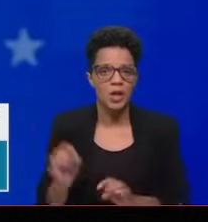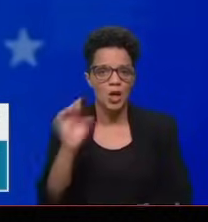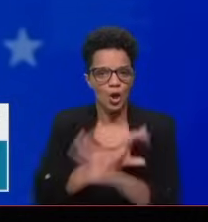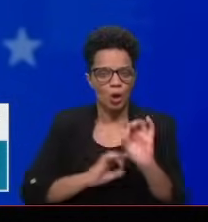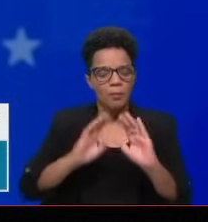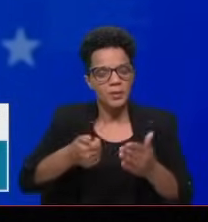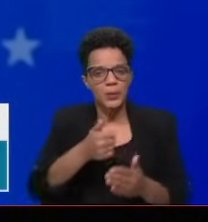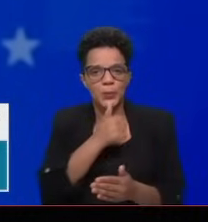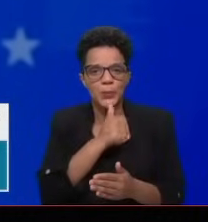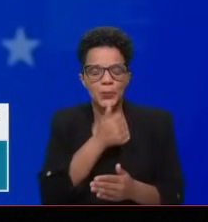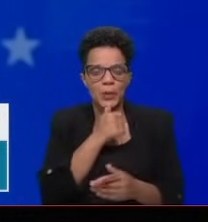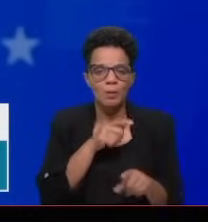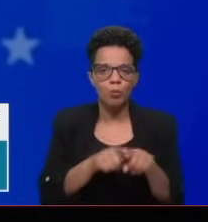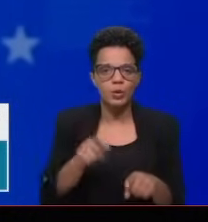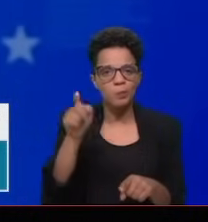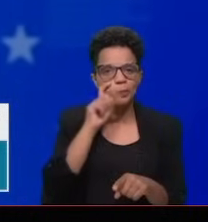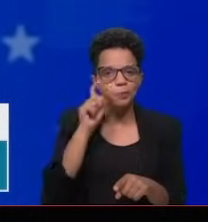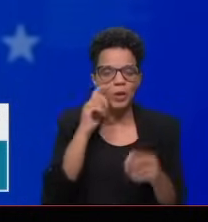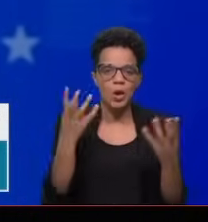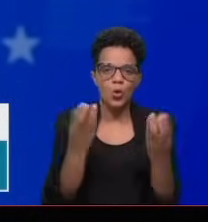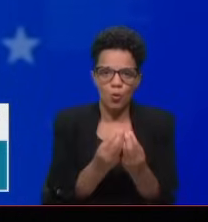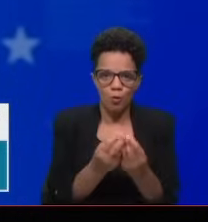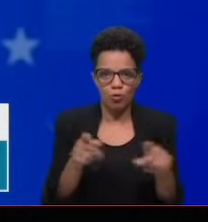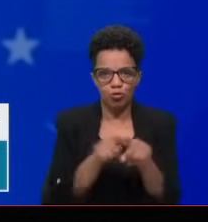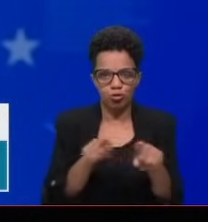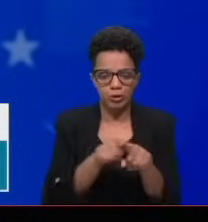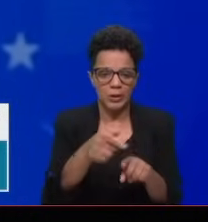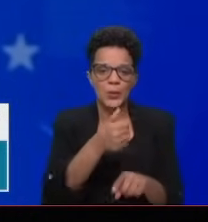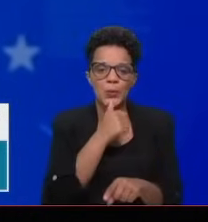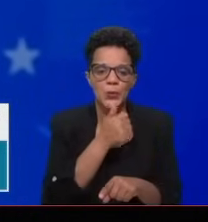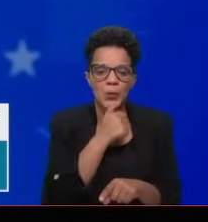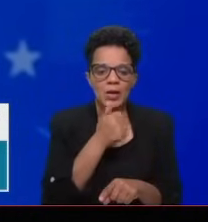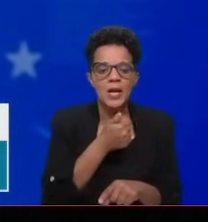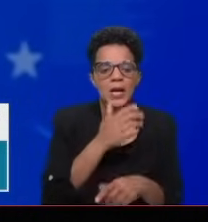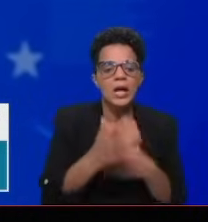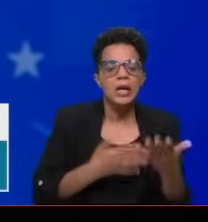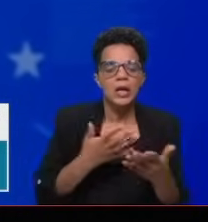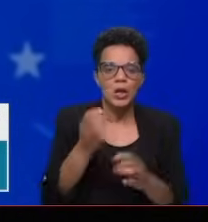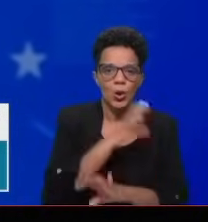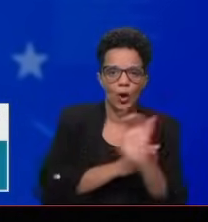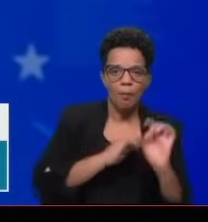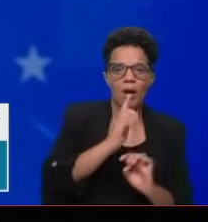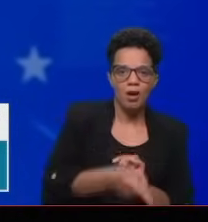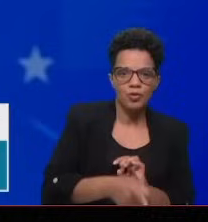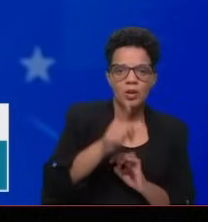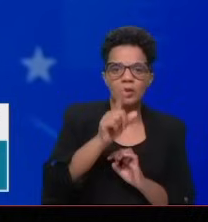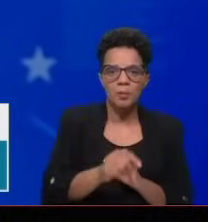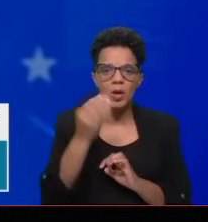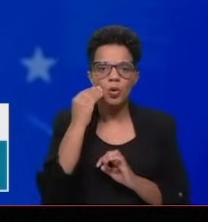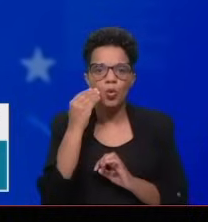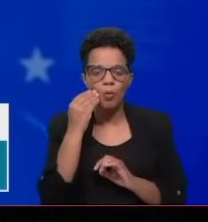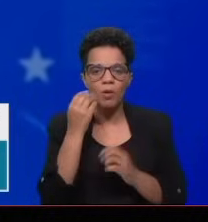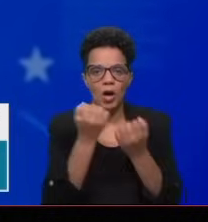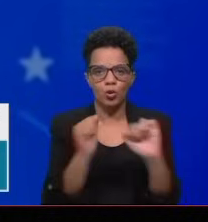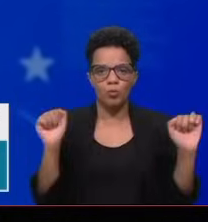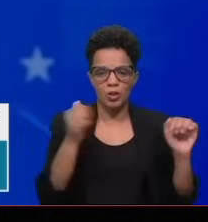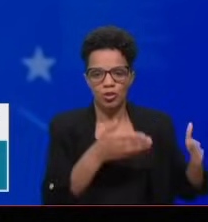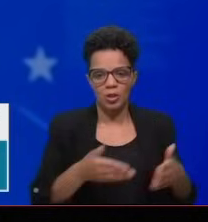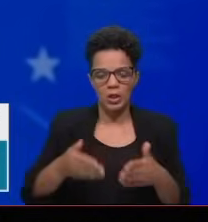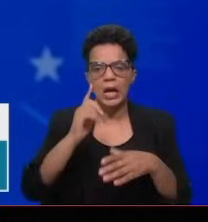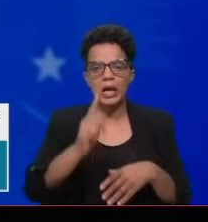tem que decidir tem que ter uma política de segurança comum e aí é que tem que se decidir o que é que se quer fazer na Europa e o que é que qual é autonomia estratégica que a Europa quer